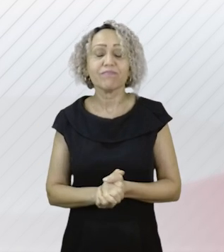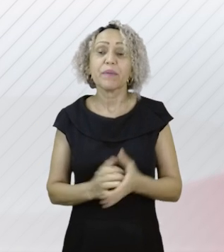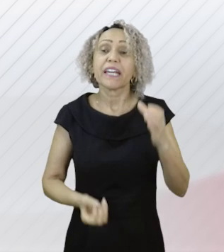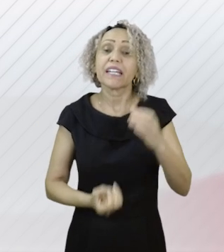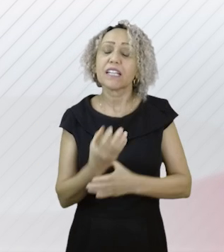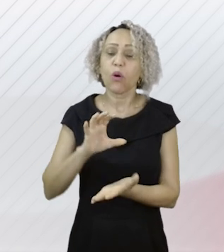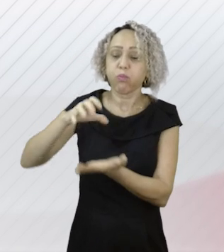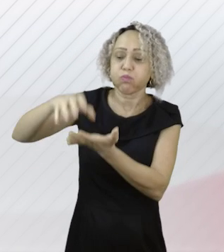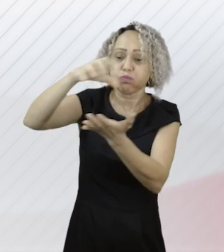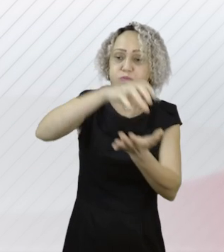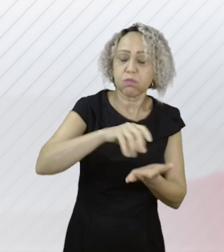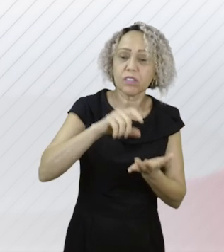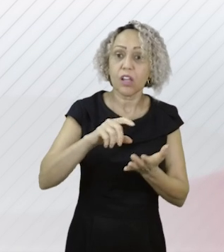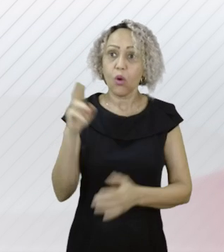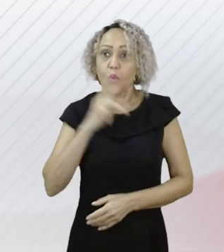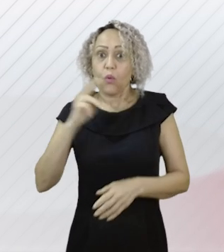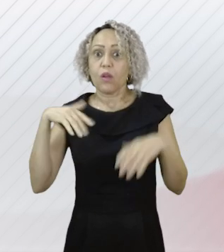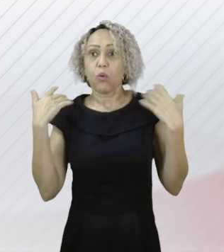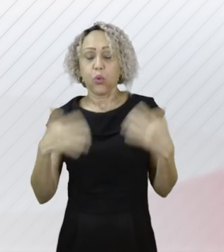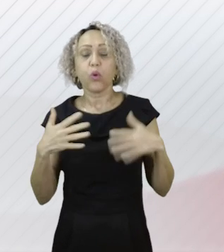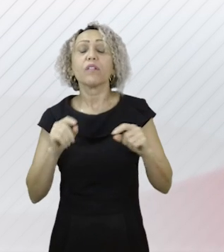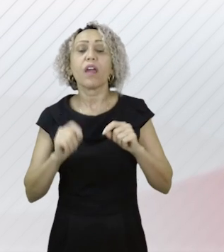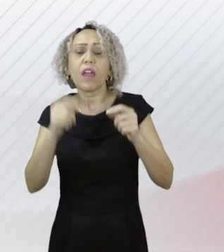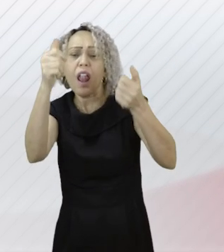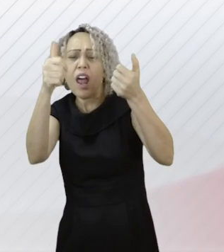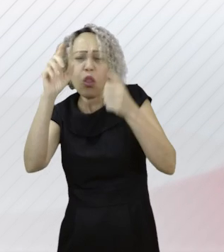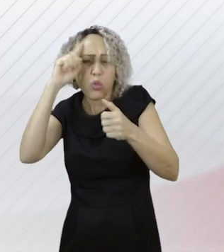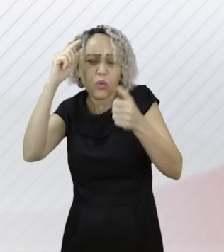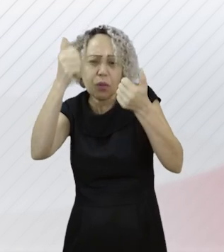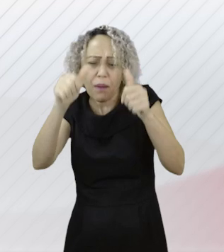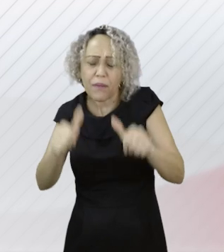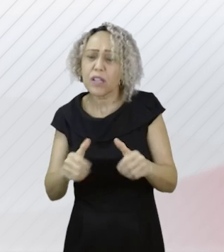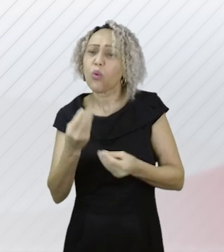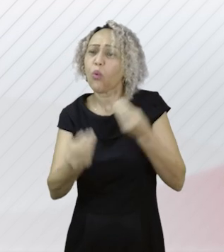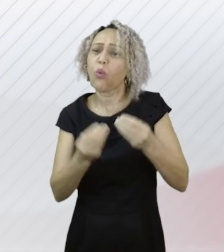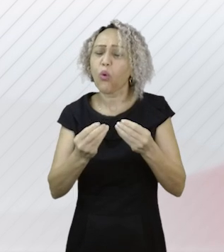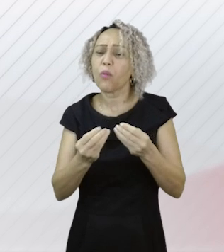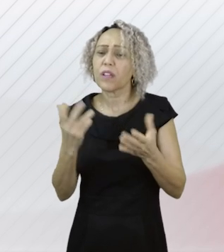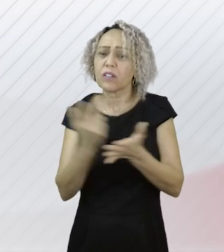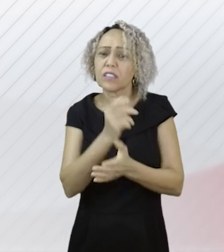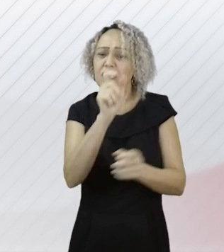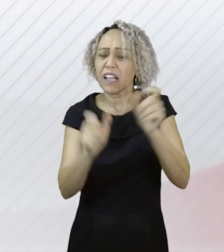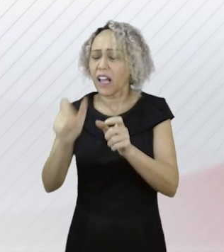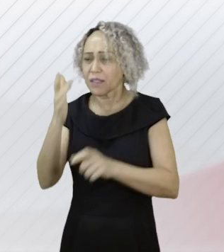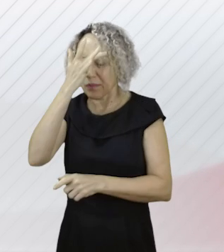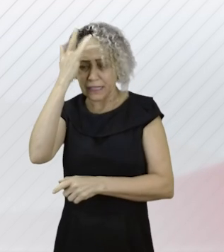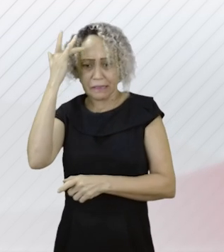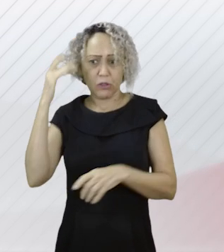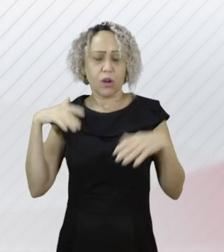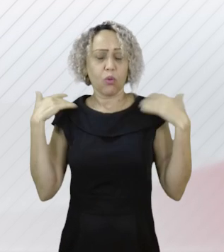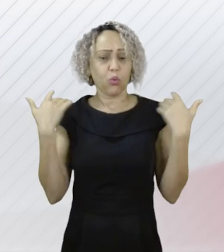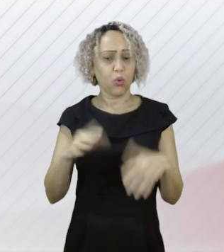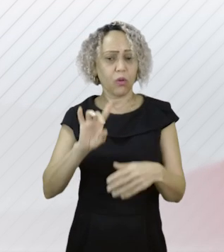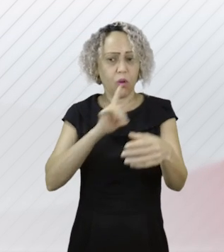ações, além da criação do Centro de Operação de Emergência, que analisa diariamente a evolução dos casos. Este